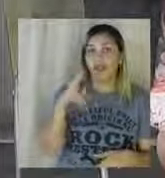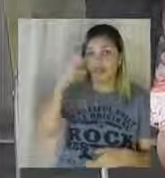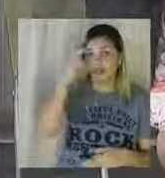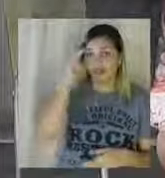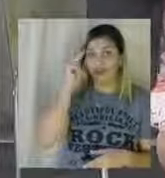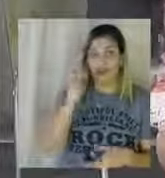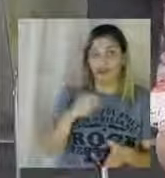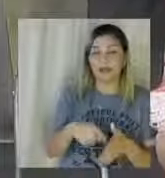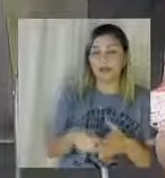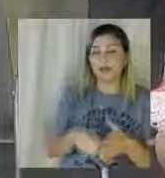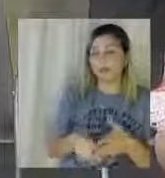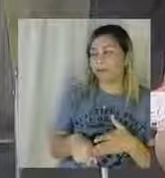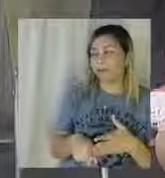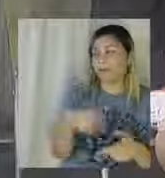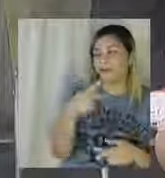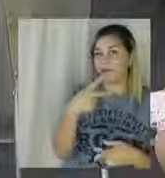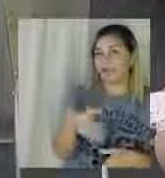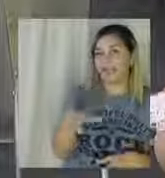oralizada?